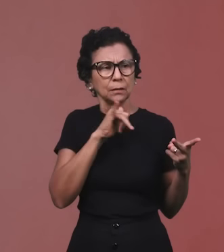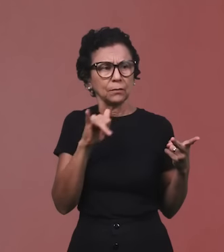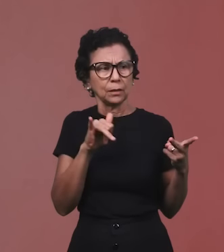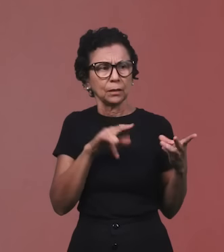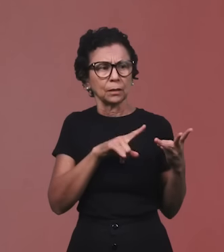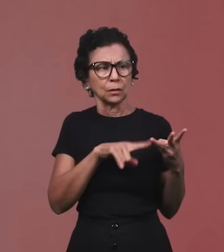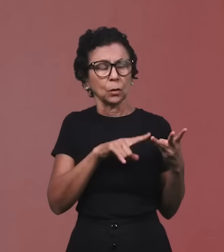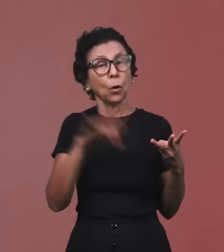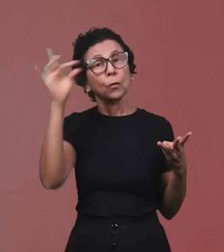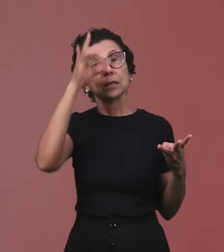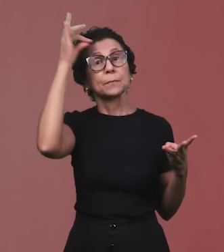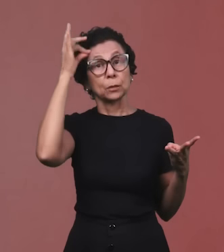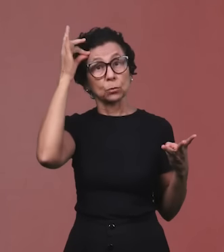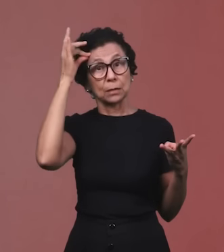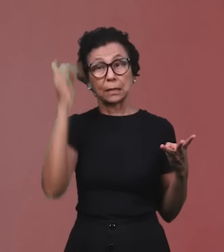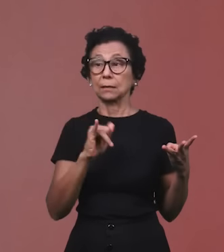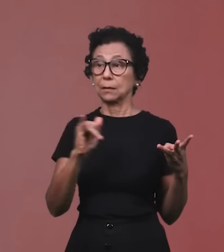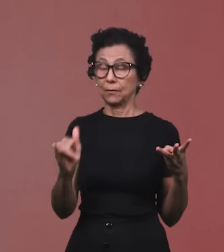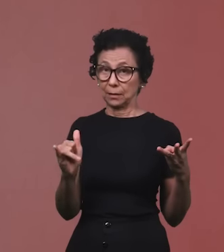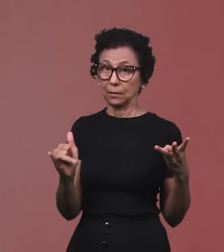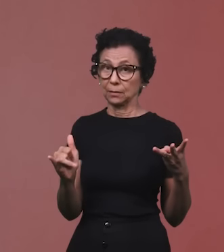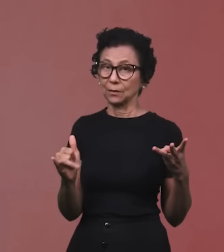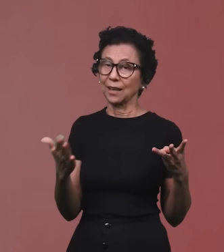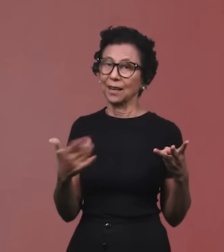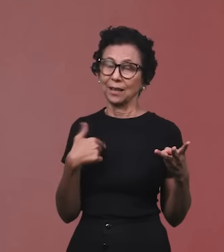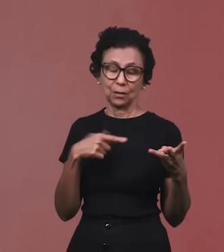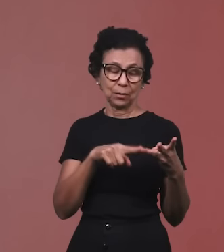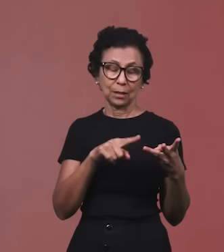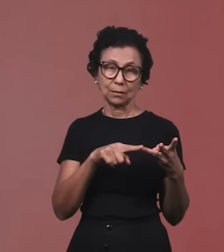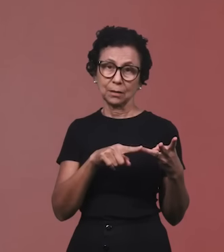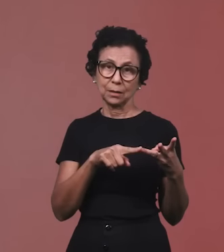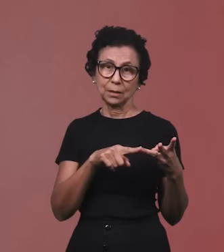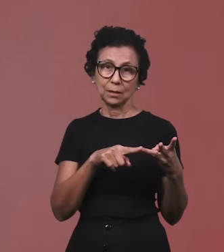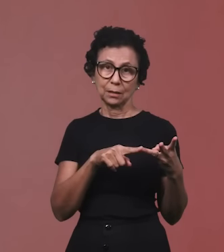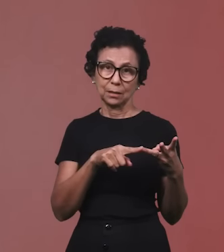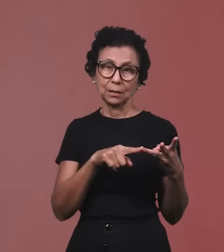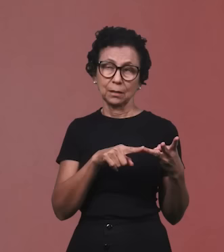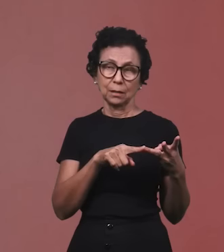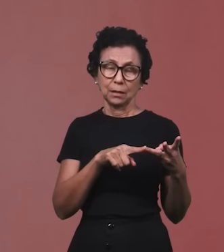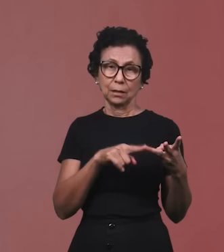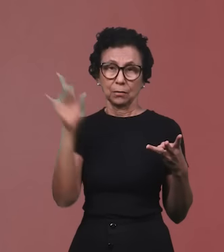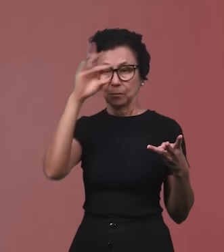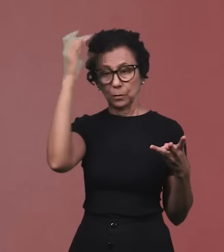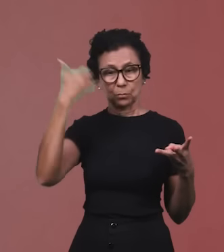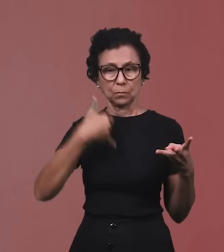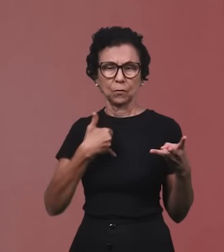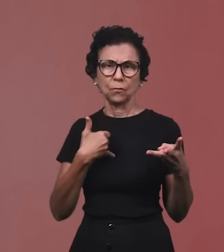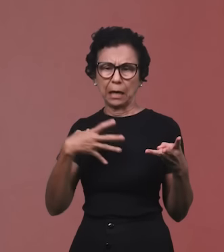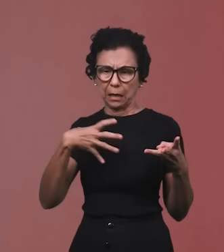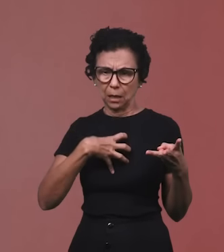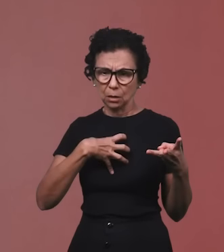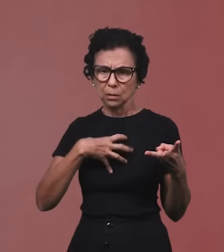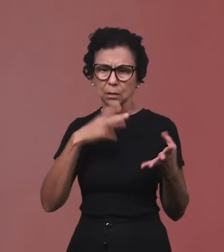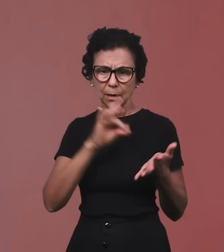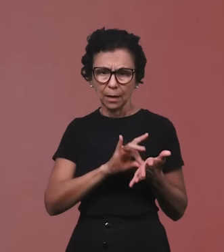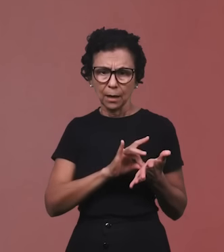Santo? Então, desses três, eu quero ouvir a voz de quem? Eu quero ouvir a voz do Espírito Santo. Eu ouvir a voz do Espírito Santo, eu sou edificado. Mas se